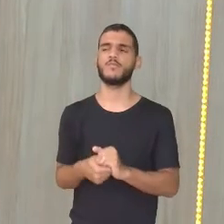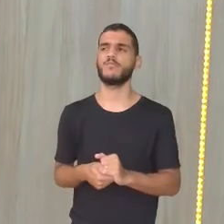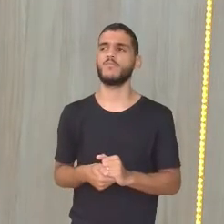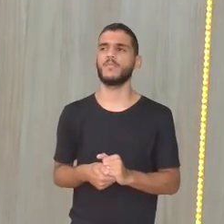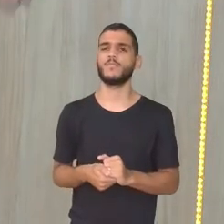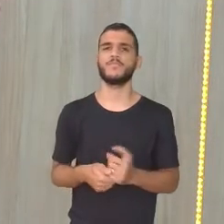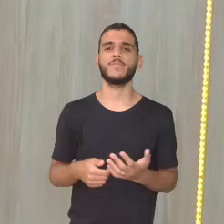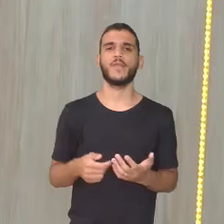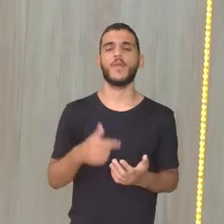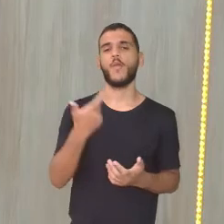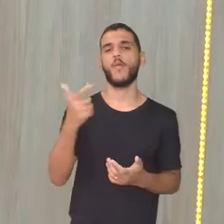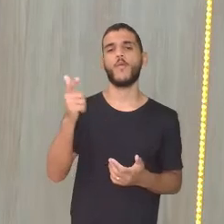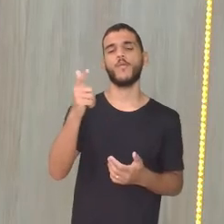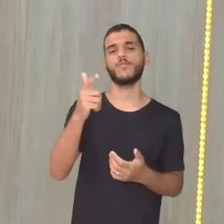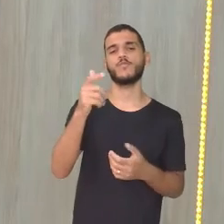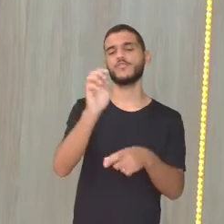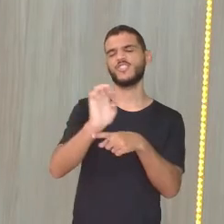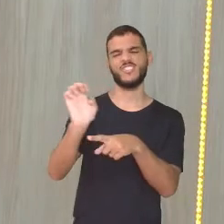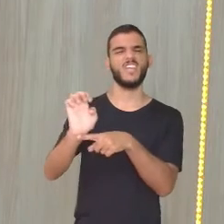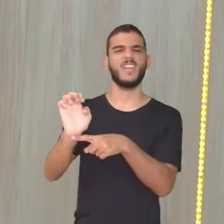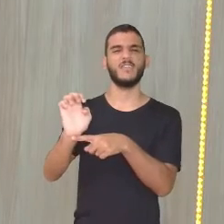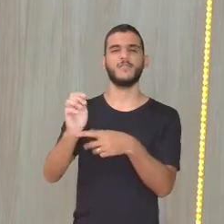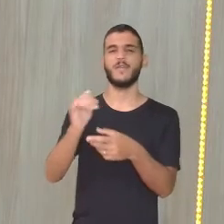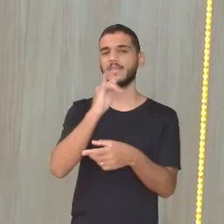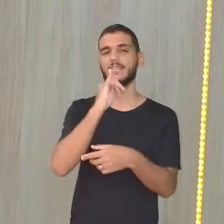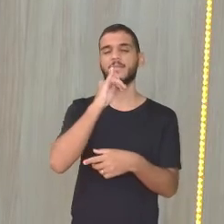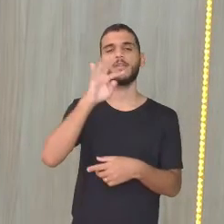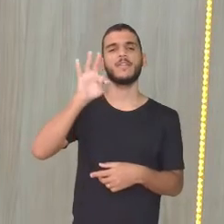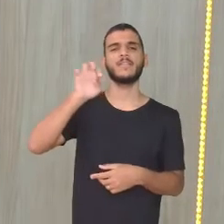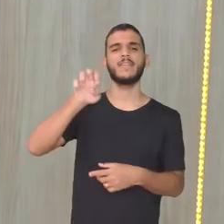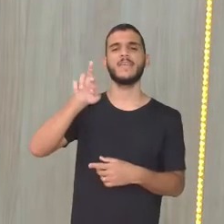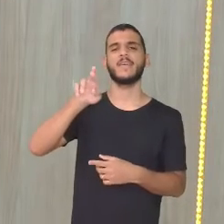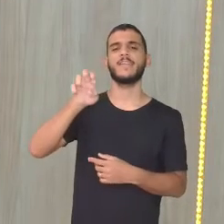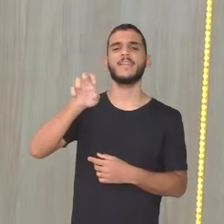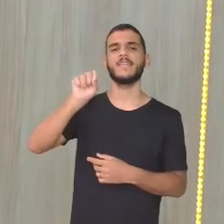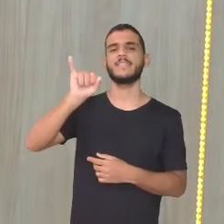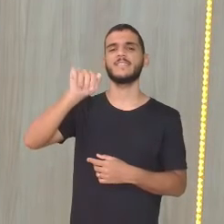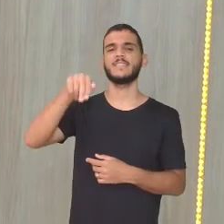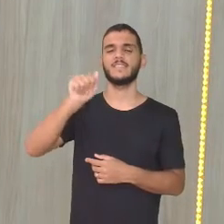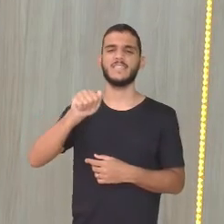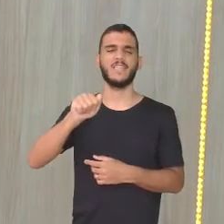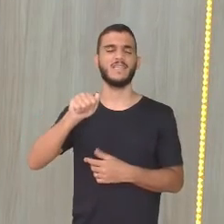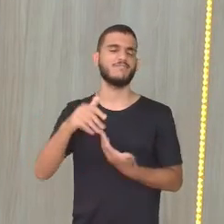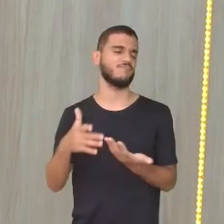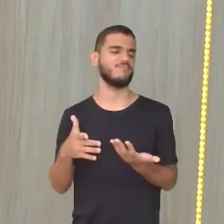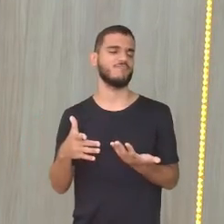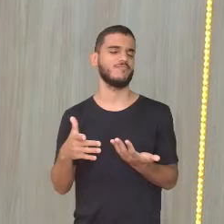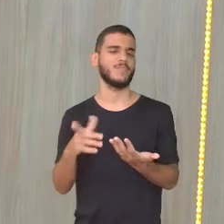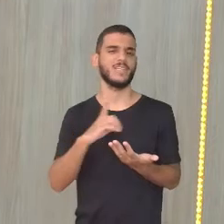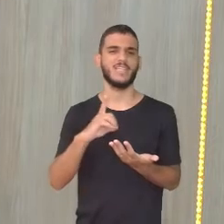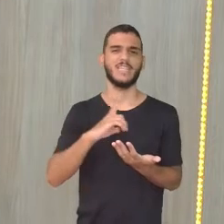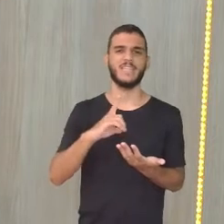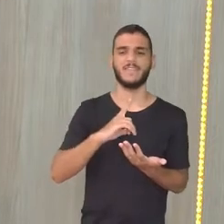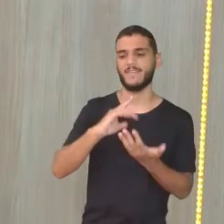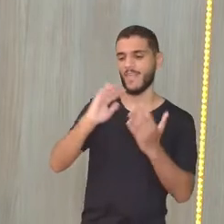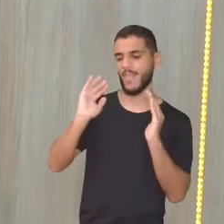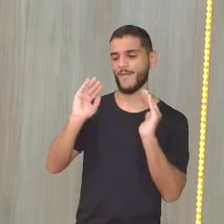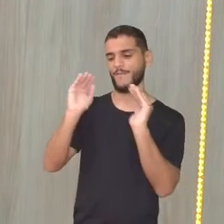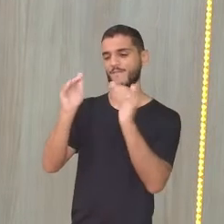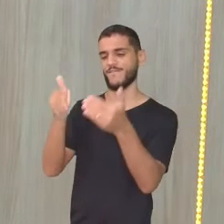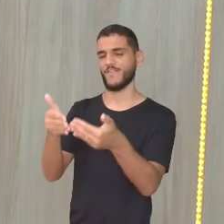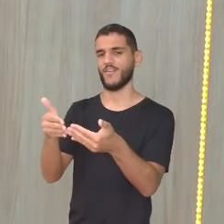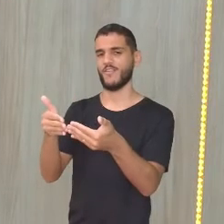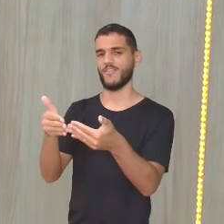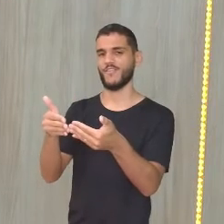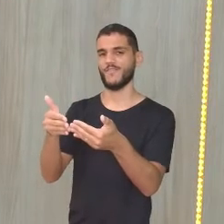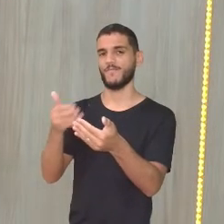lá em Teresina? Pois é. Não é, né? Porque existem as especificidades que muitas vezes estão